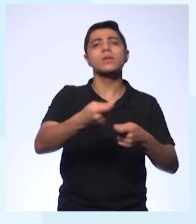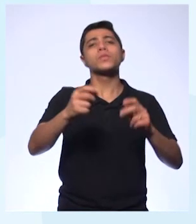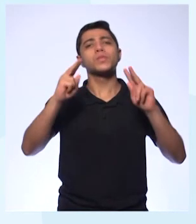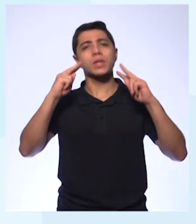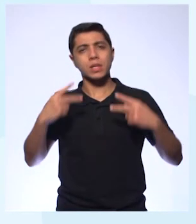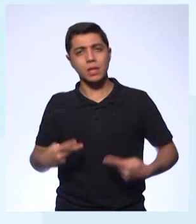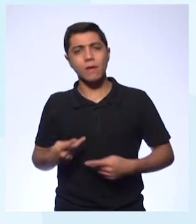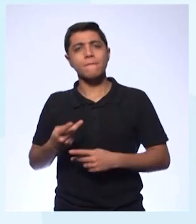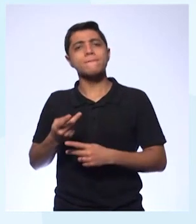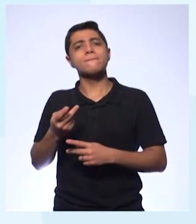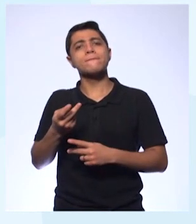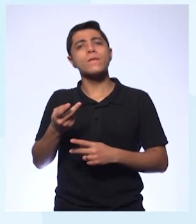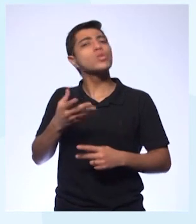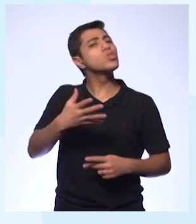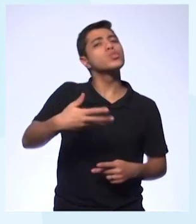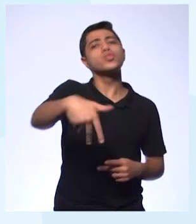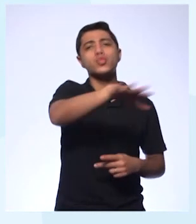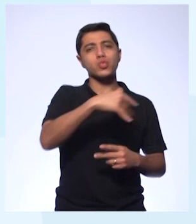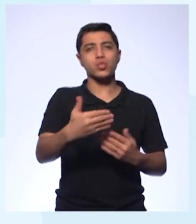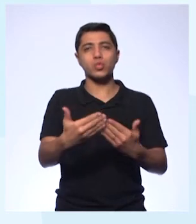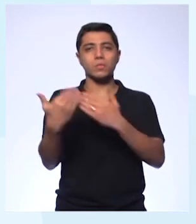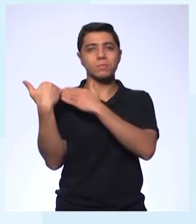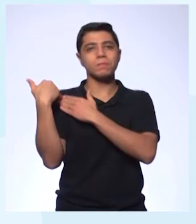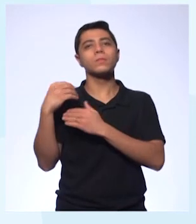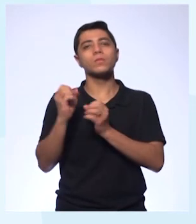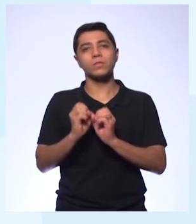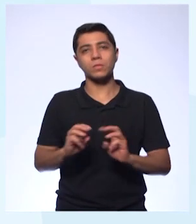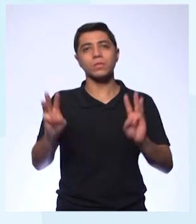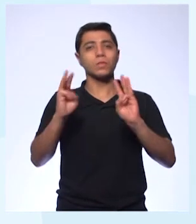Geral das Nações Unidas, número